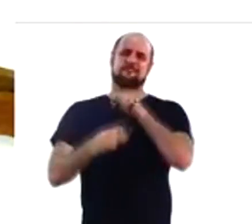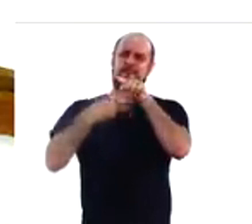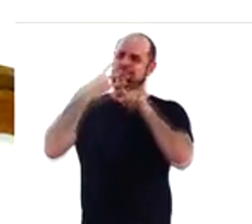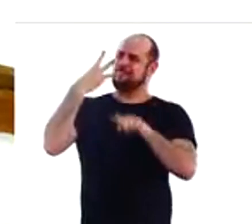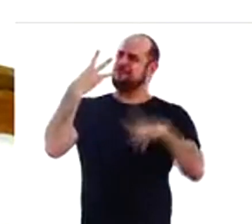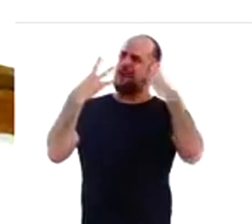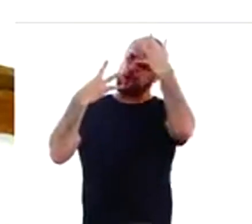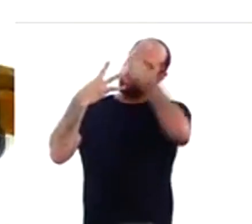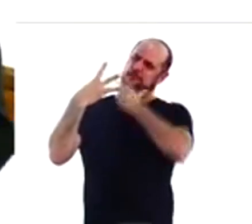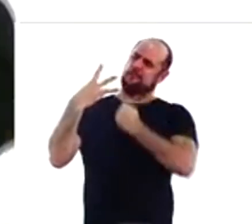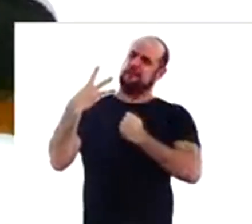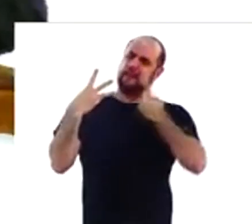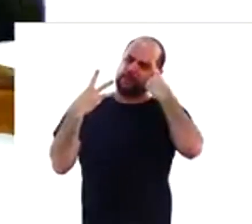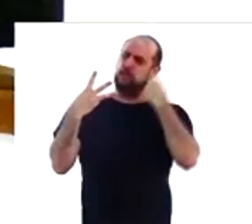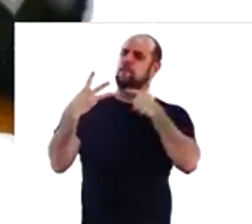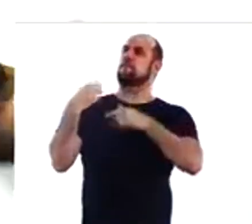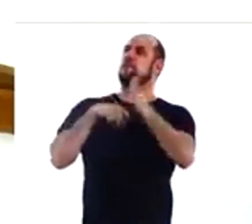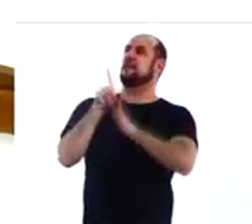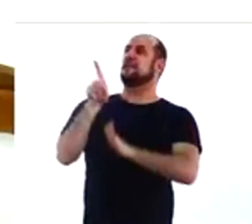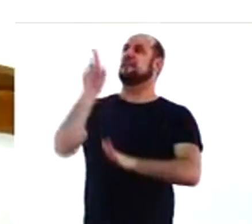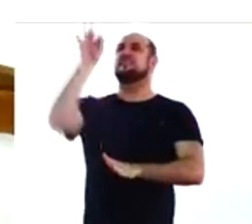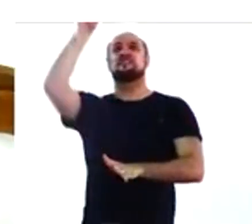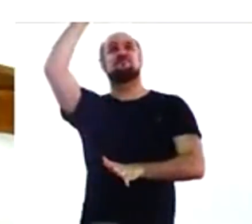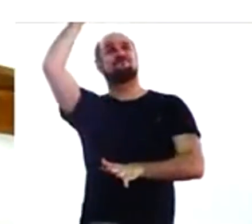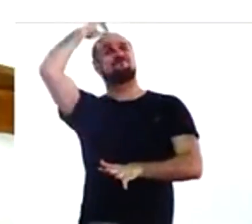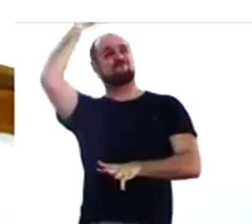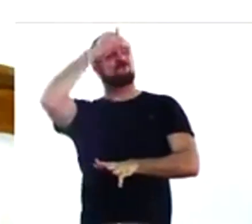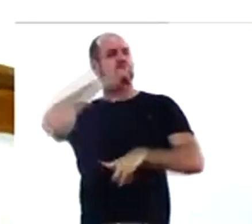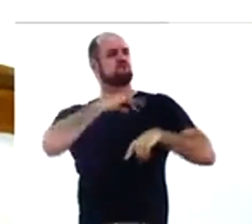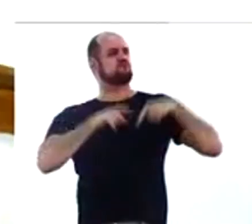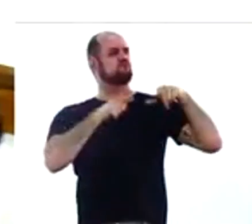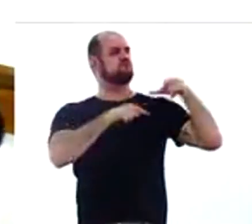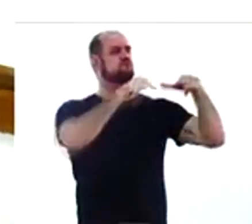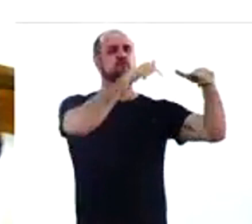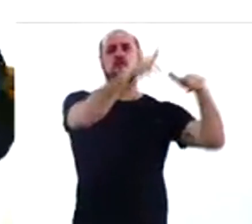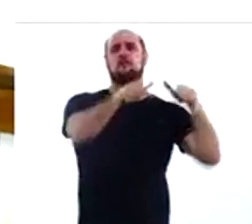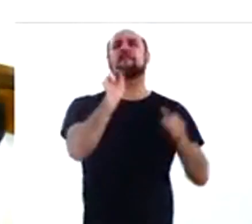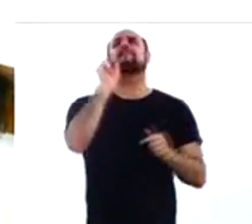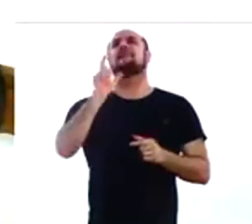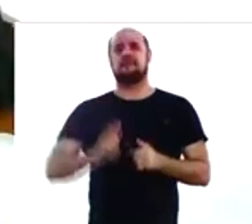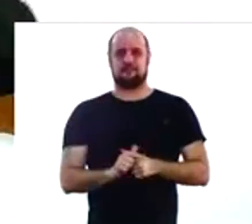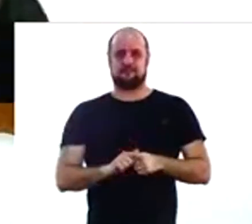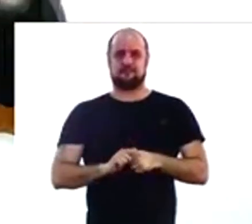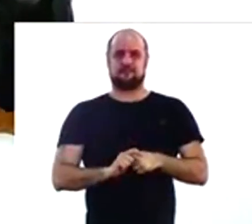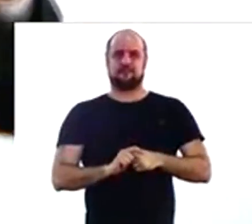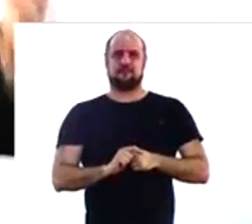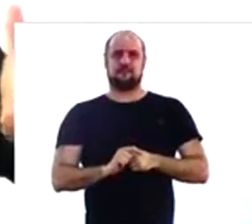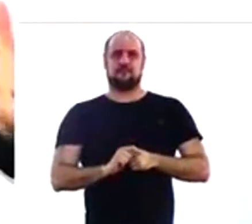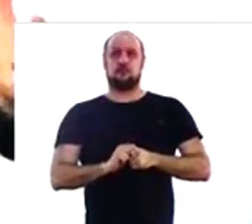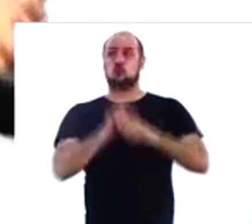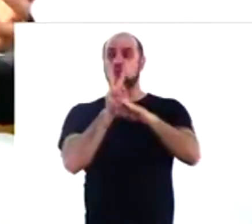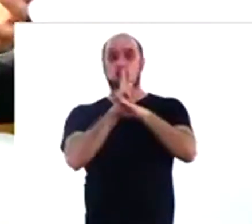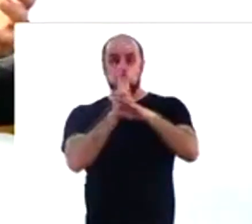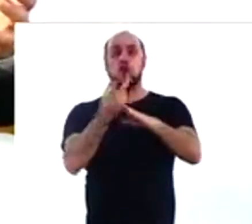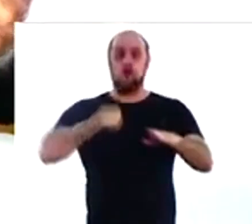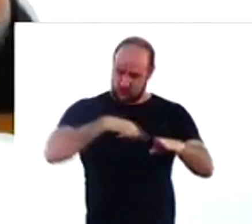de nos perguntar: o que o Espírito Santo está fazendo em nós então? O Espírito Santo está nos preservando,